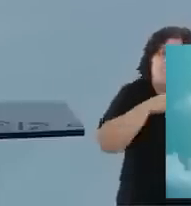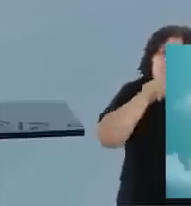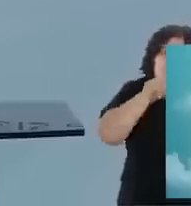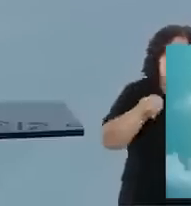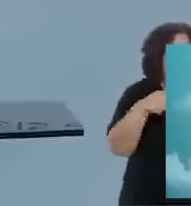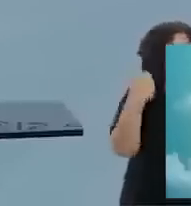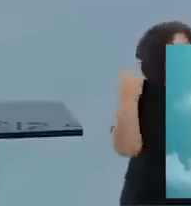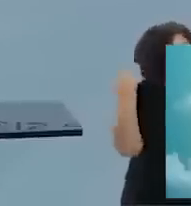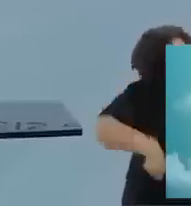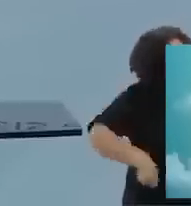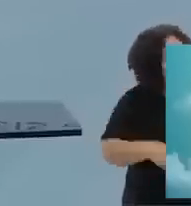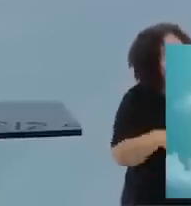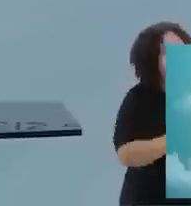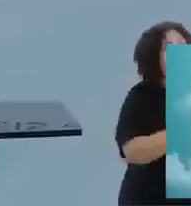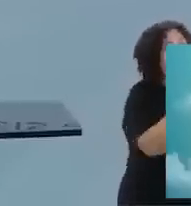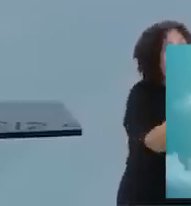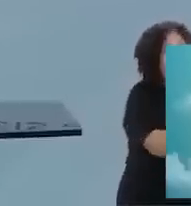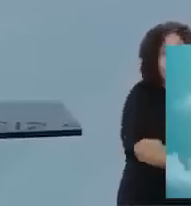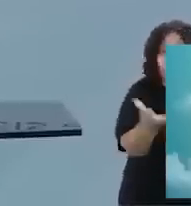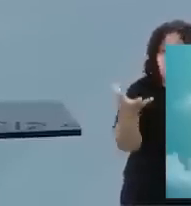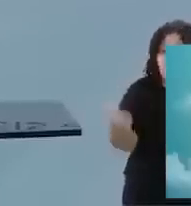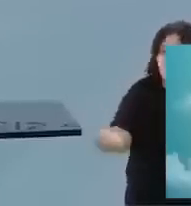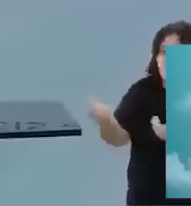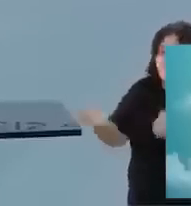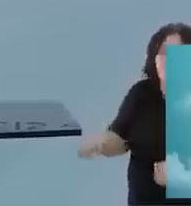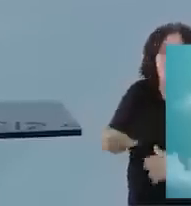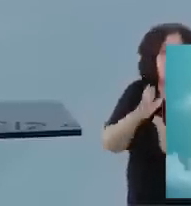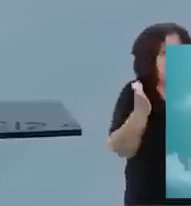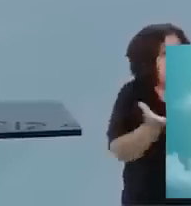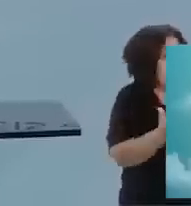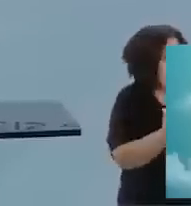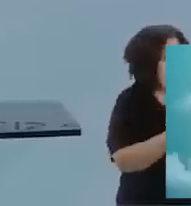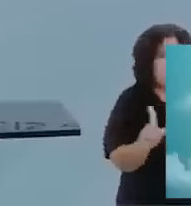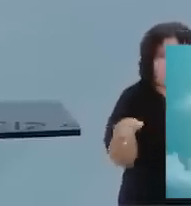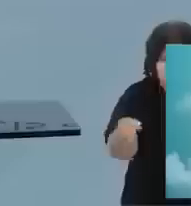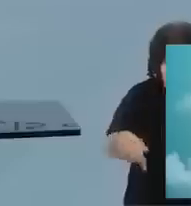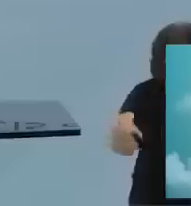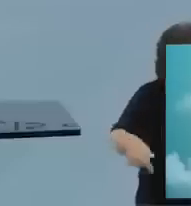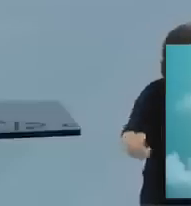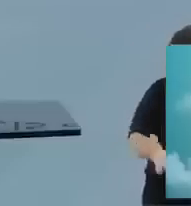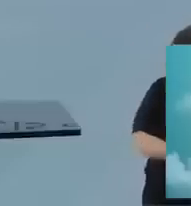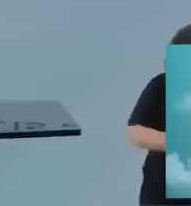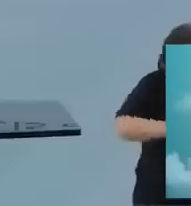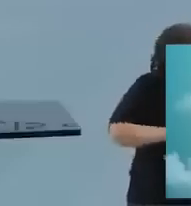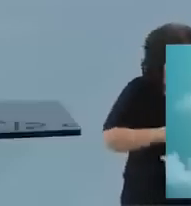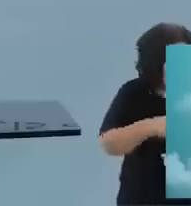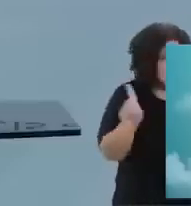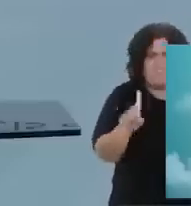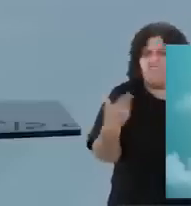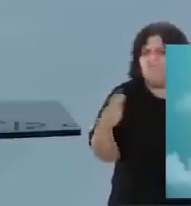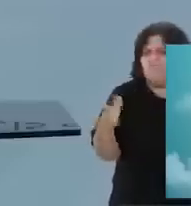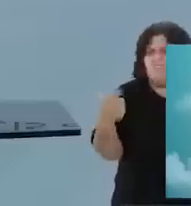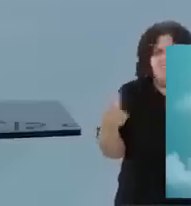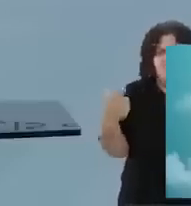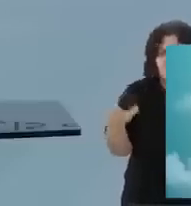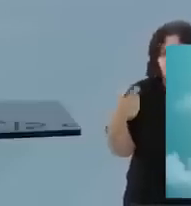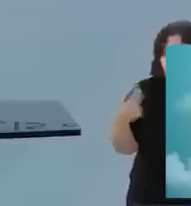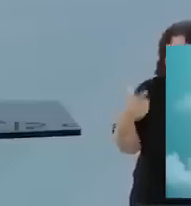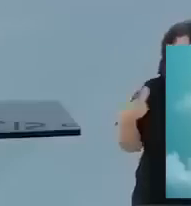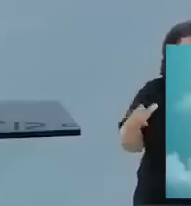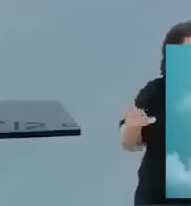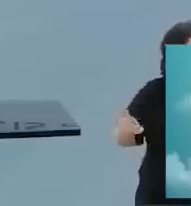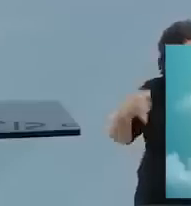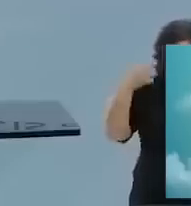A igreja, irmãos, é um hospital, que não é um lugar de gente perfeita, porque se fosse um lugar de gente perfeita, logo que você e